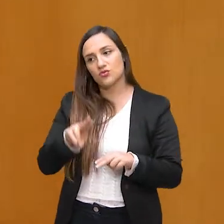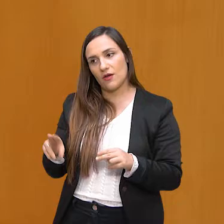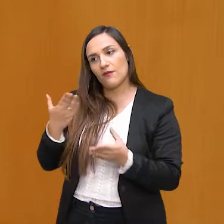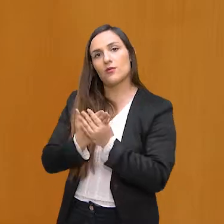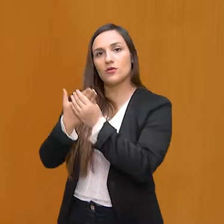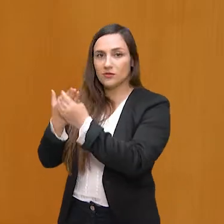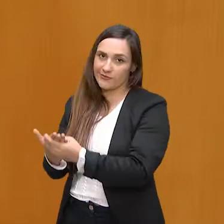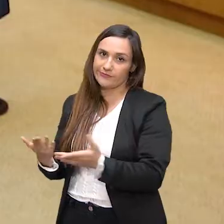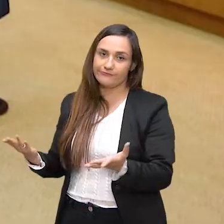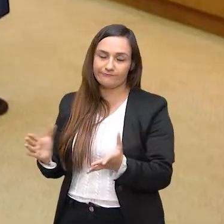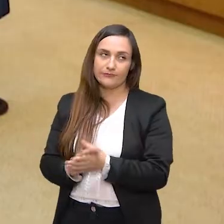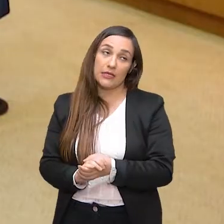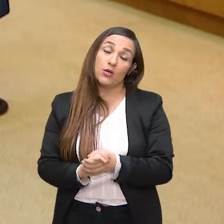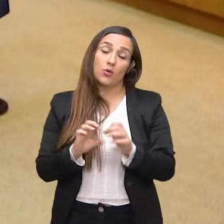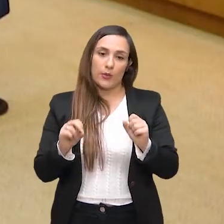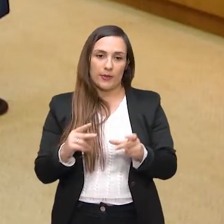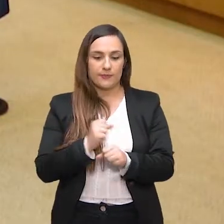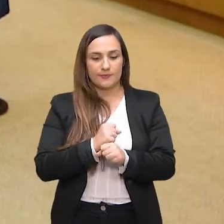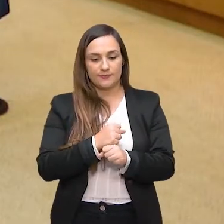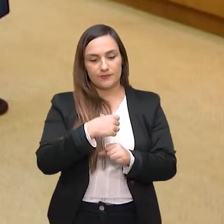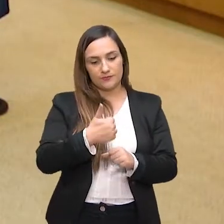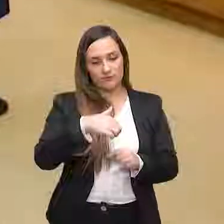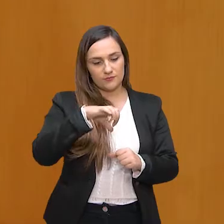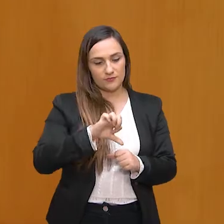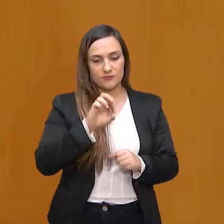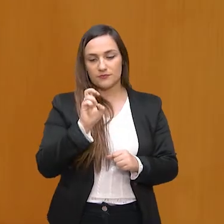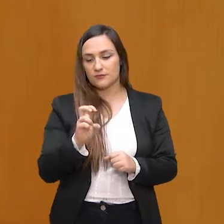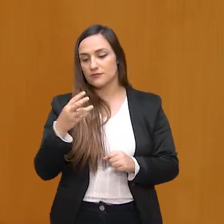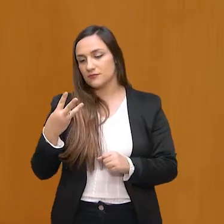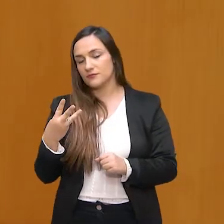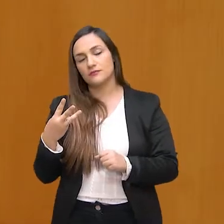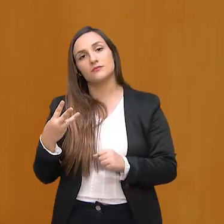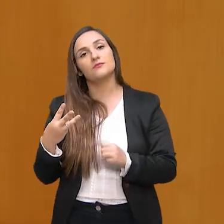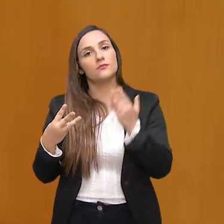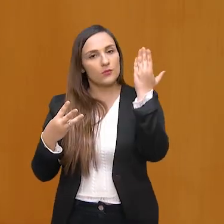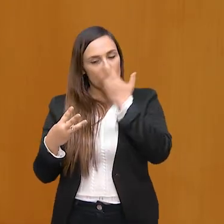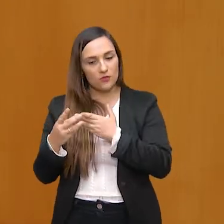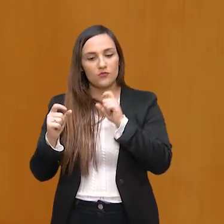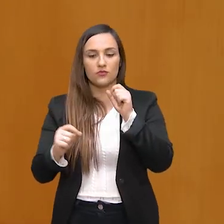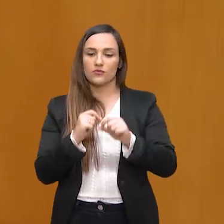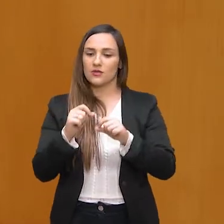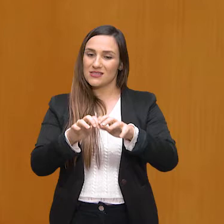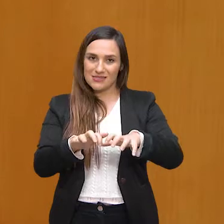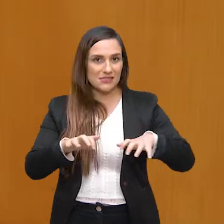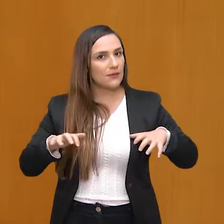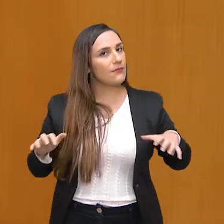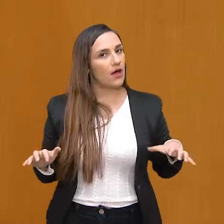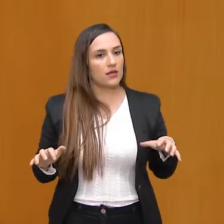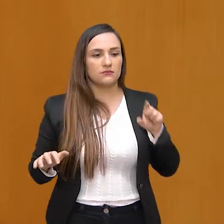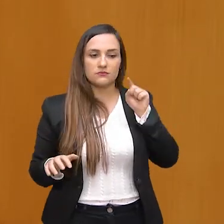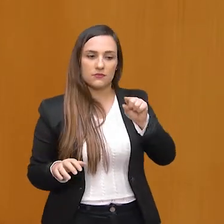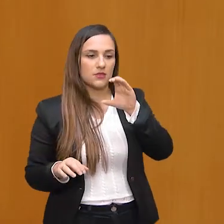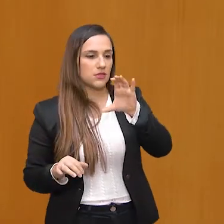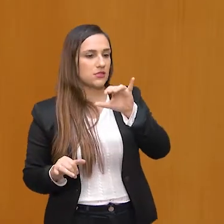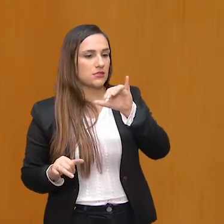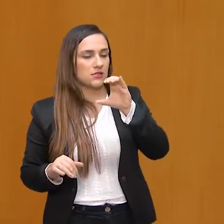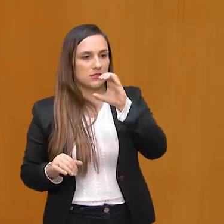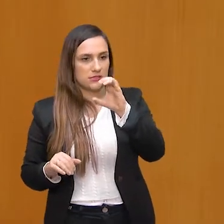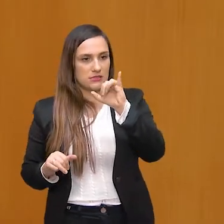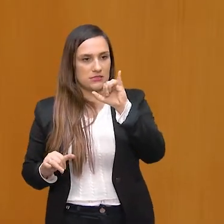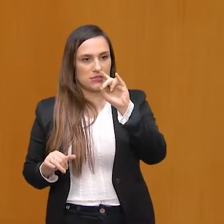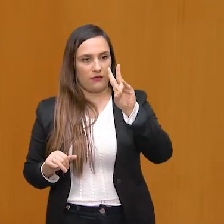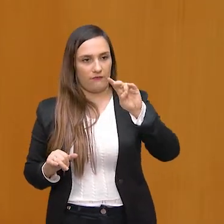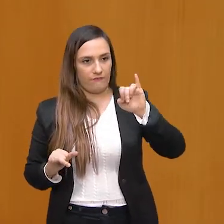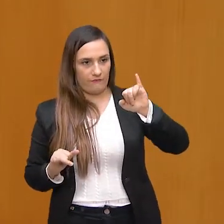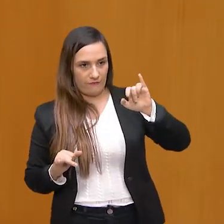direito processual civil. Só mesmo em 1853 é que surgiu uma teoria provando que o processo é diferente do